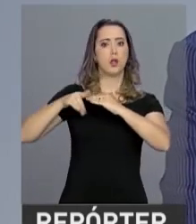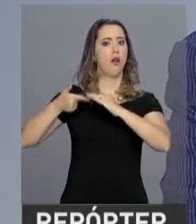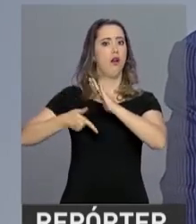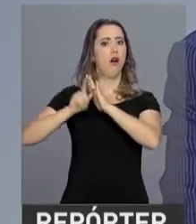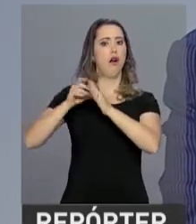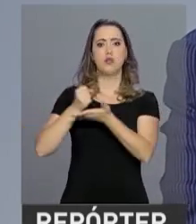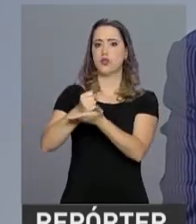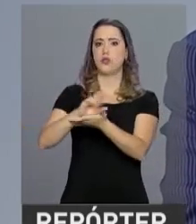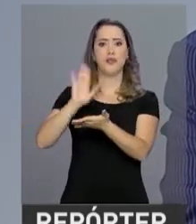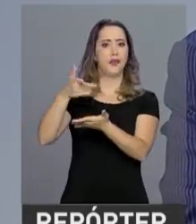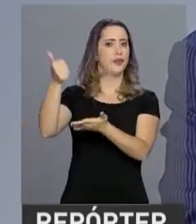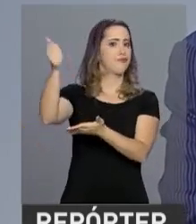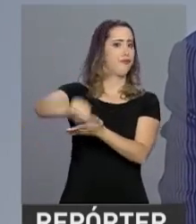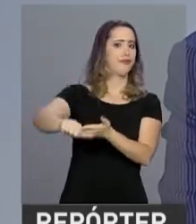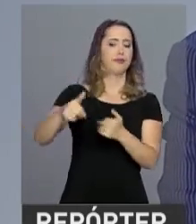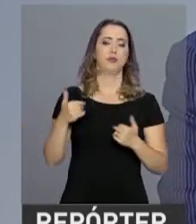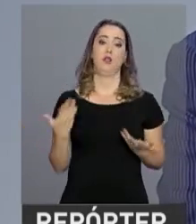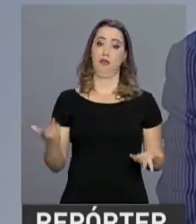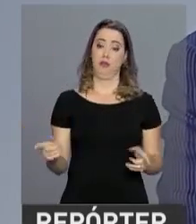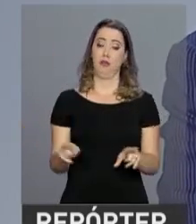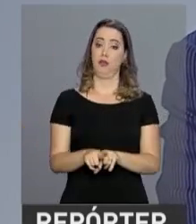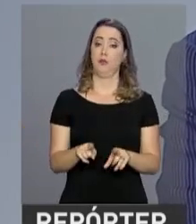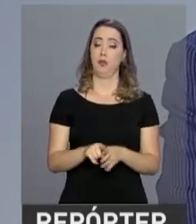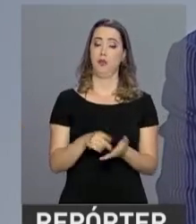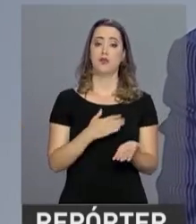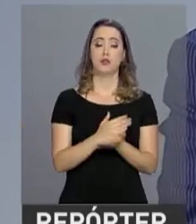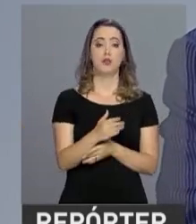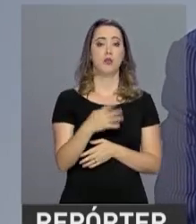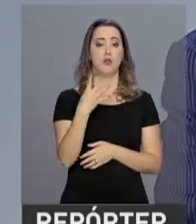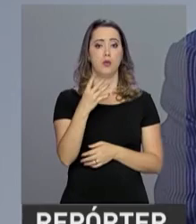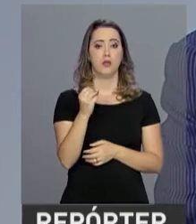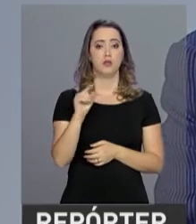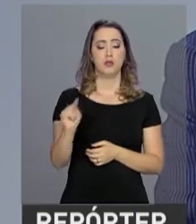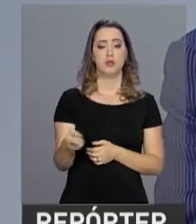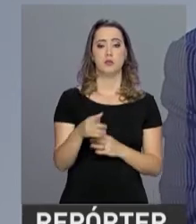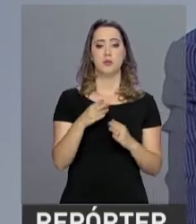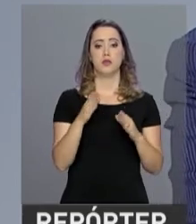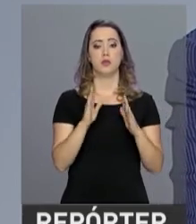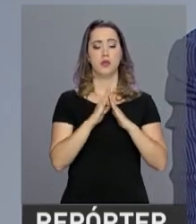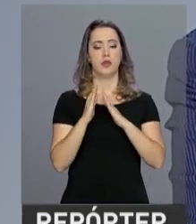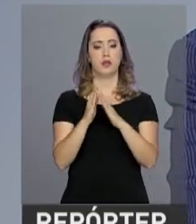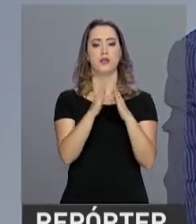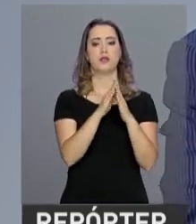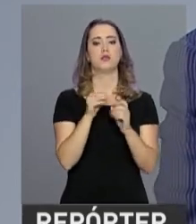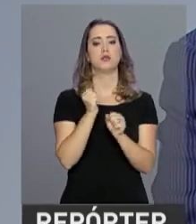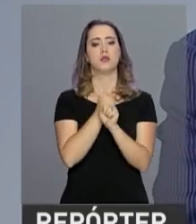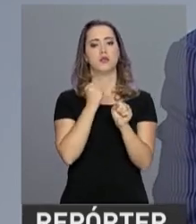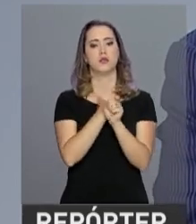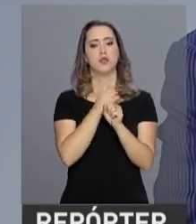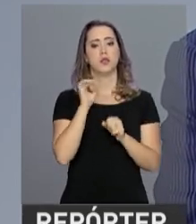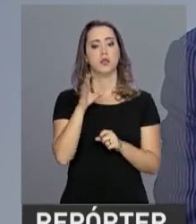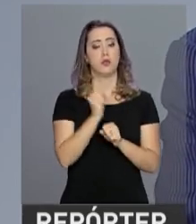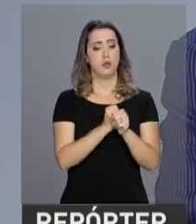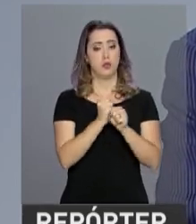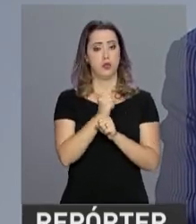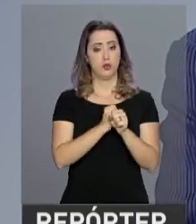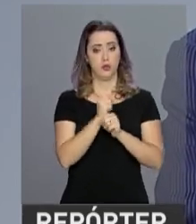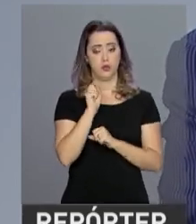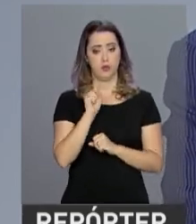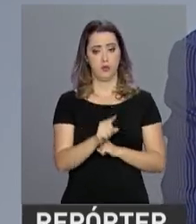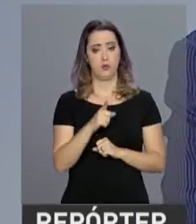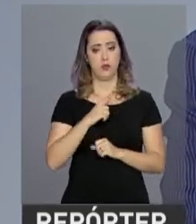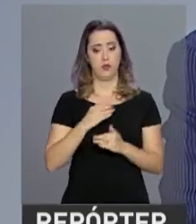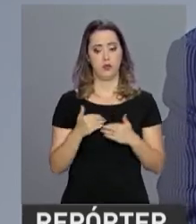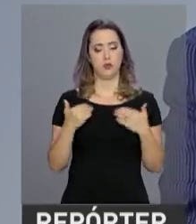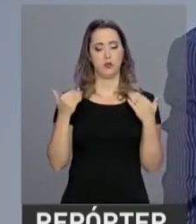continuidade às mais de 400 mil moradias que estão em construção então você imagina que somente neste ano nós estamos